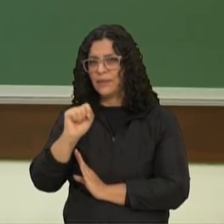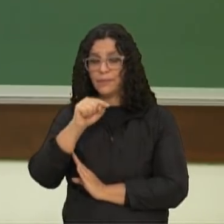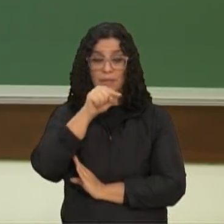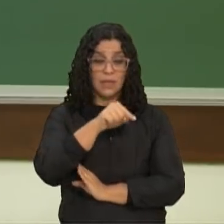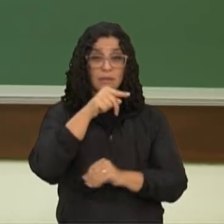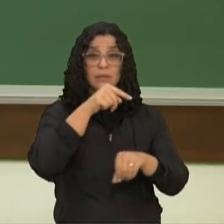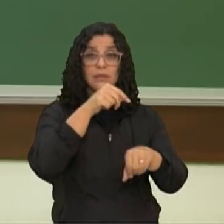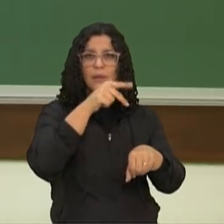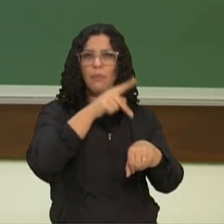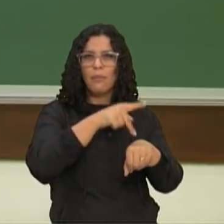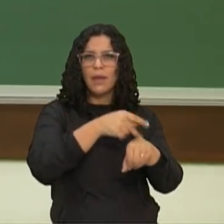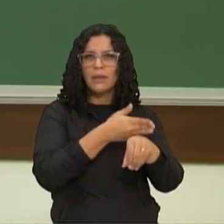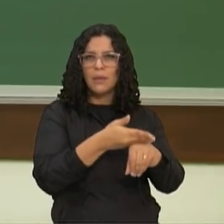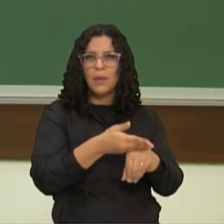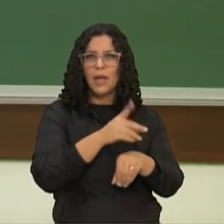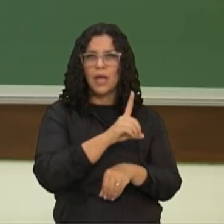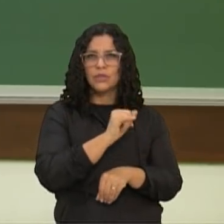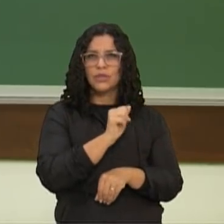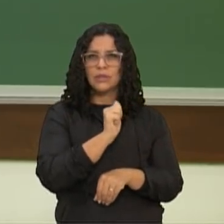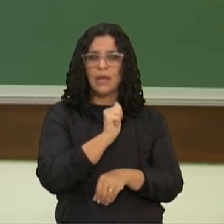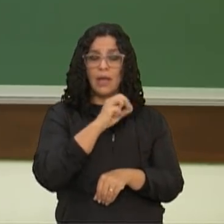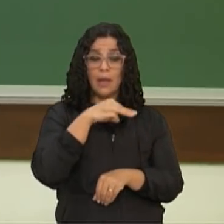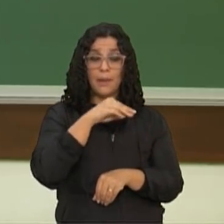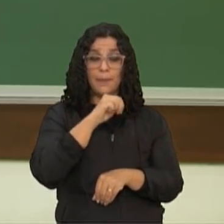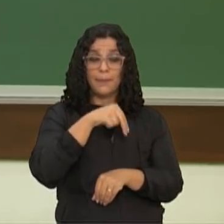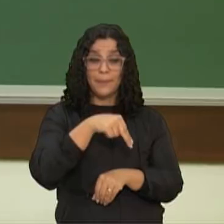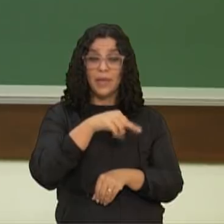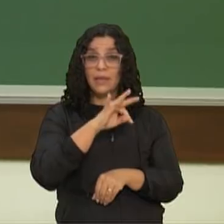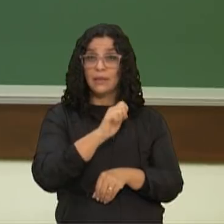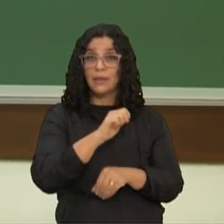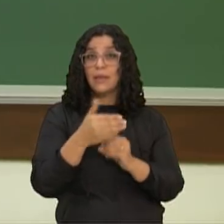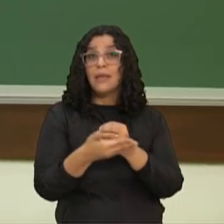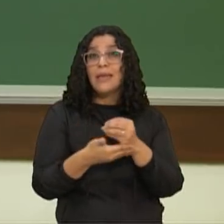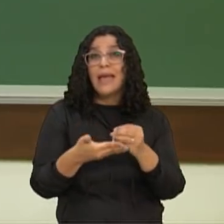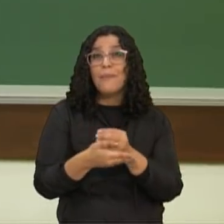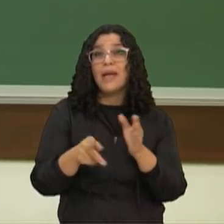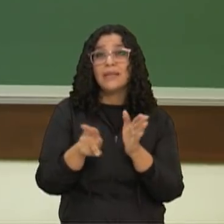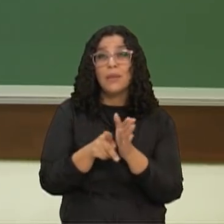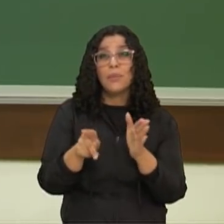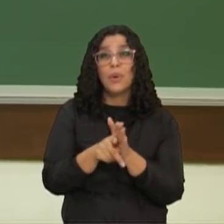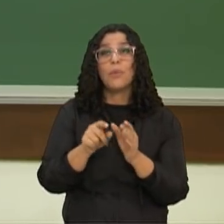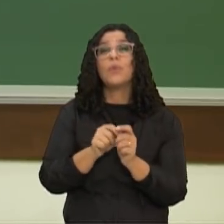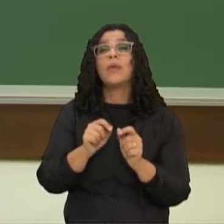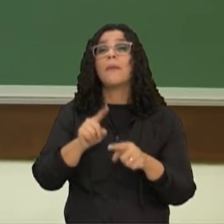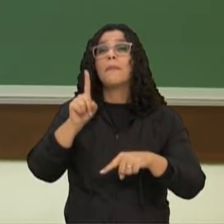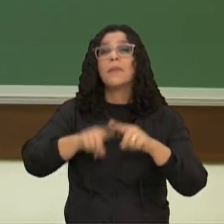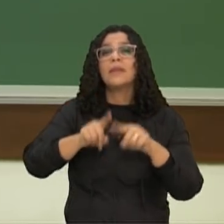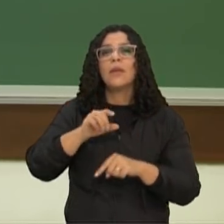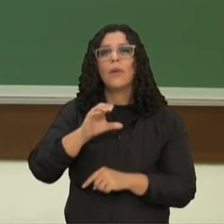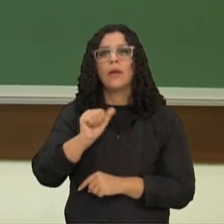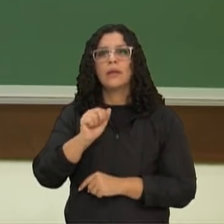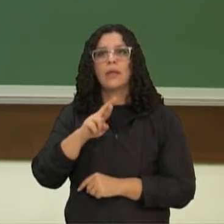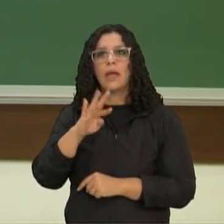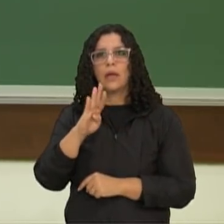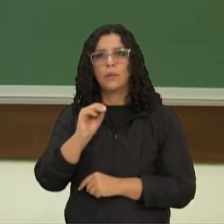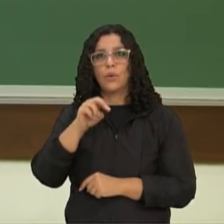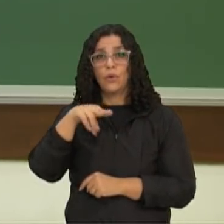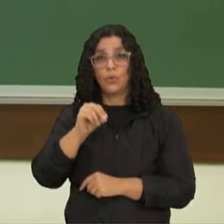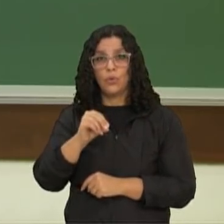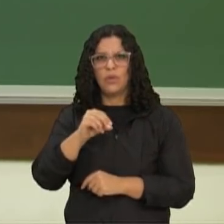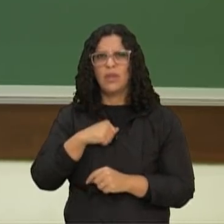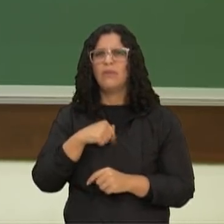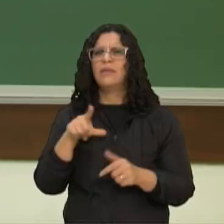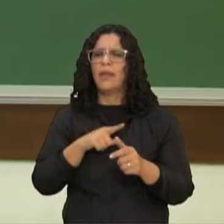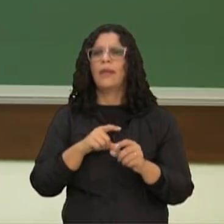Ambos são decomposição a partir do carbono. Então você consegue estar trabalhando em determinada conjuntura que você vai ter ali exposição